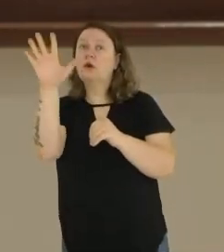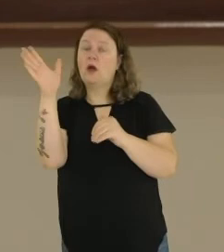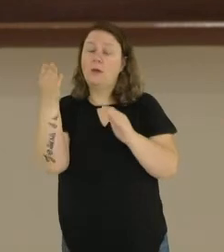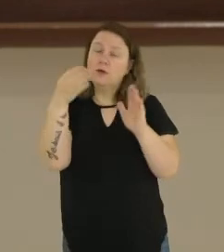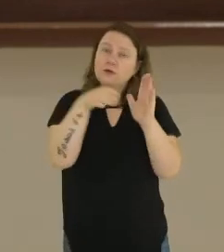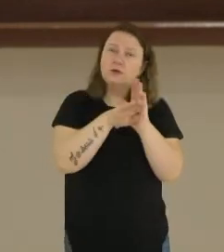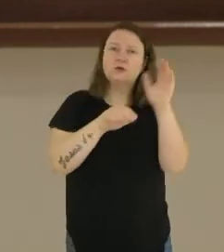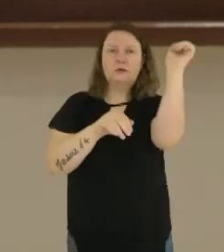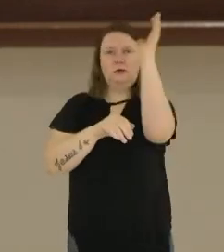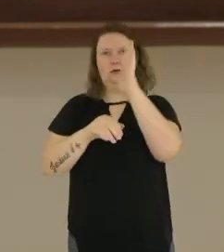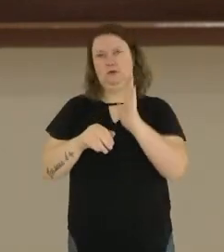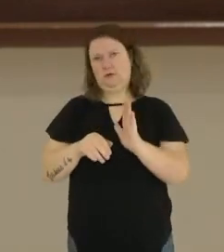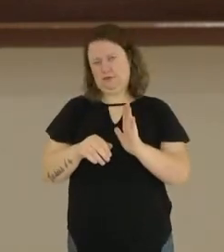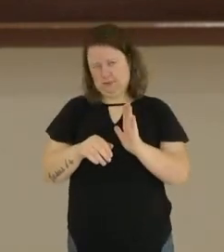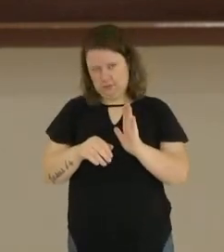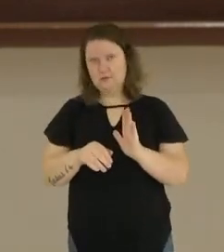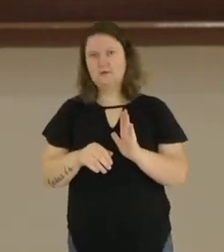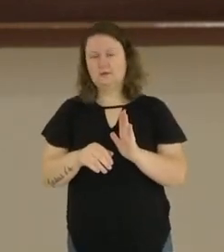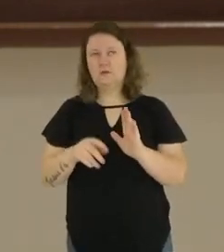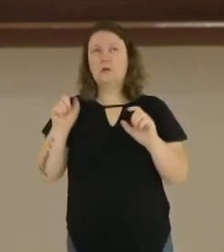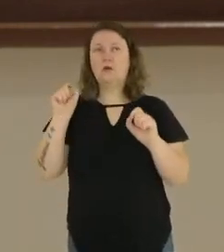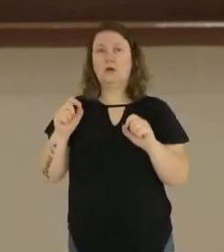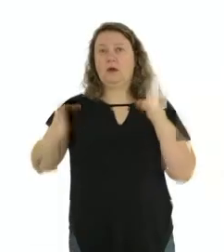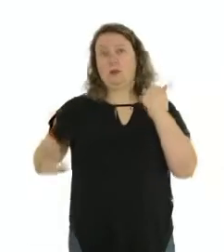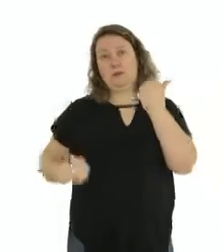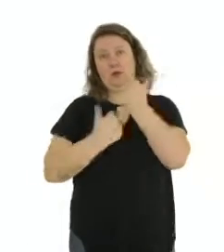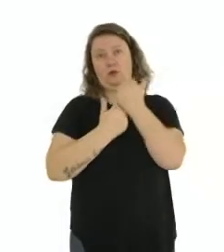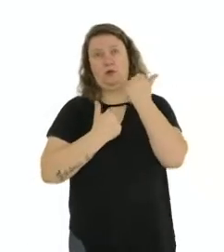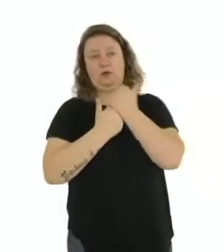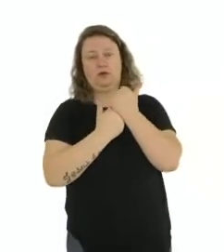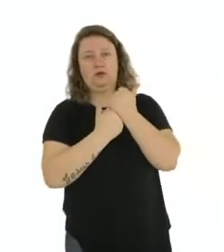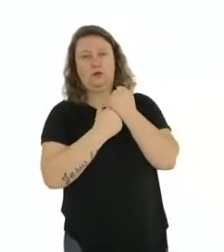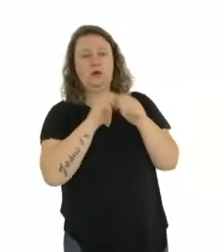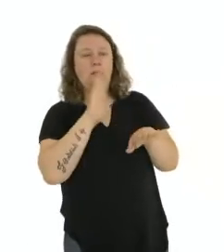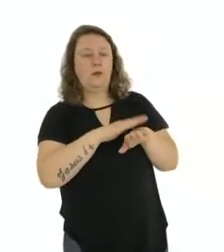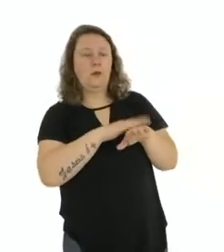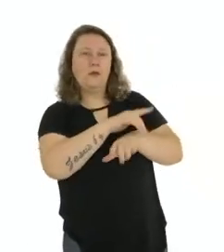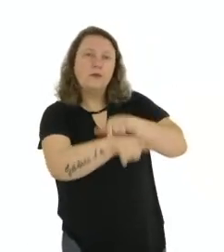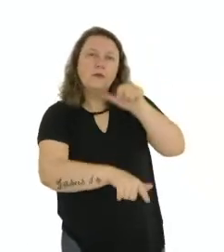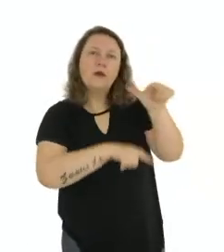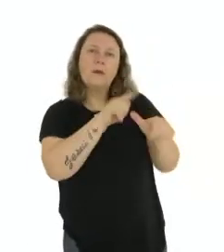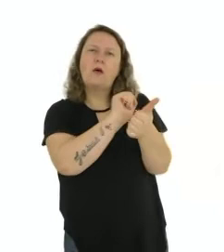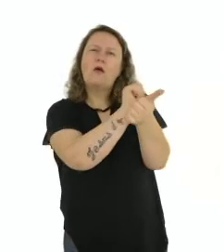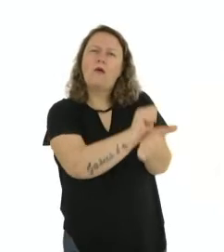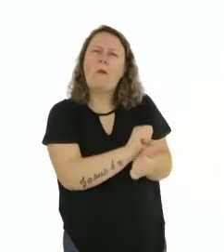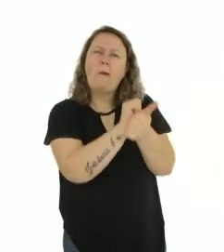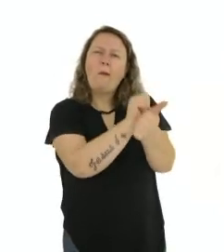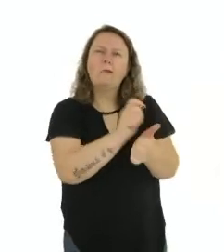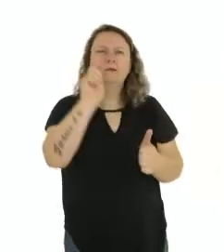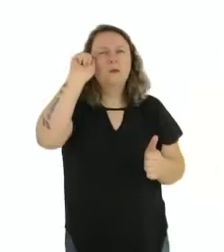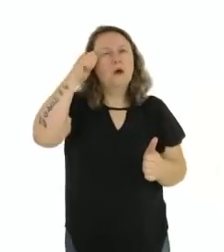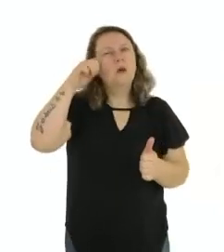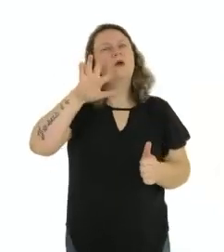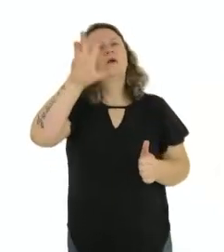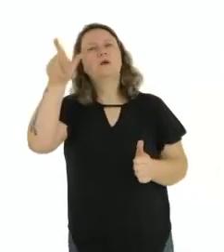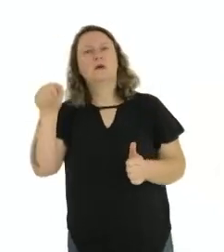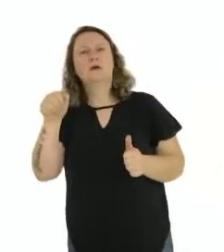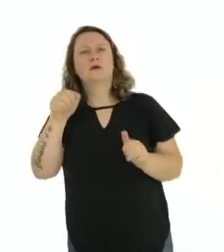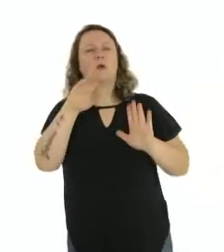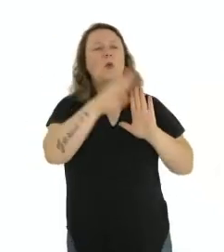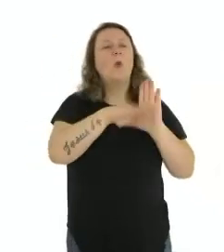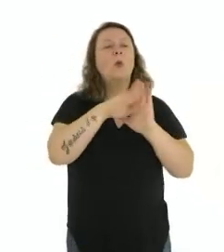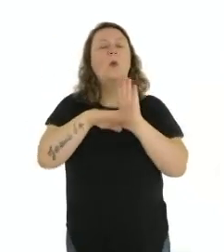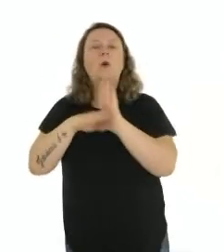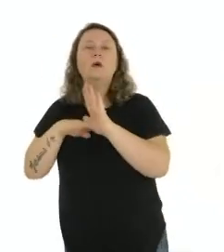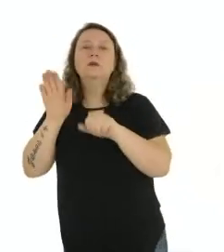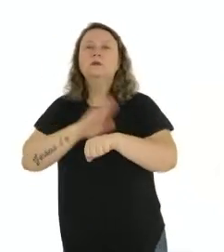olhada? Bom, primeiro, a substituição à mão de obra escrava africana, toda uma situação que estava sendo criada naquele